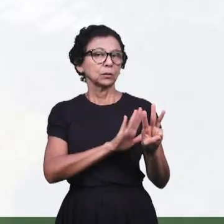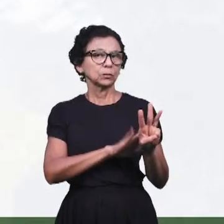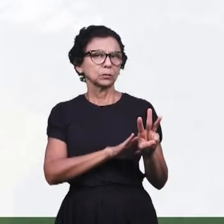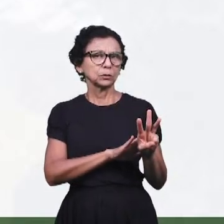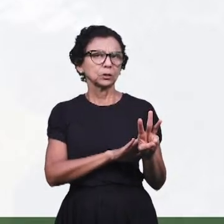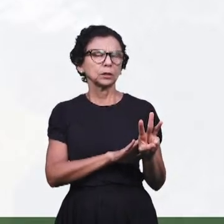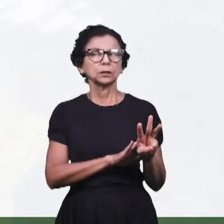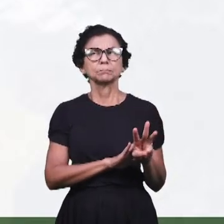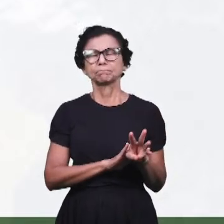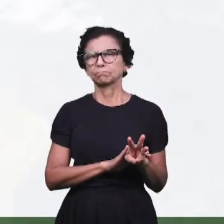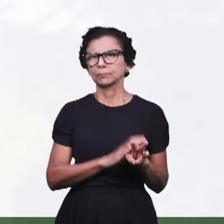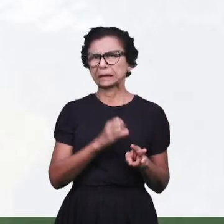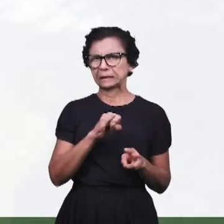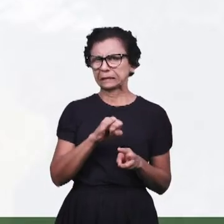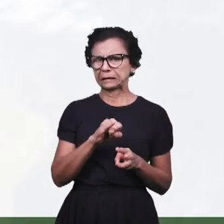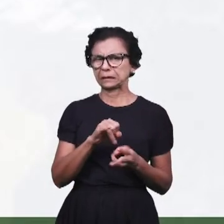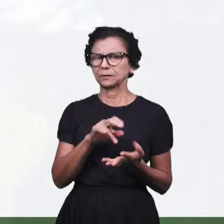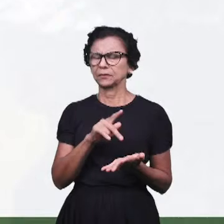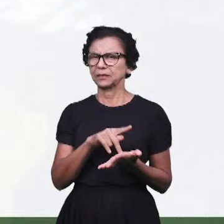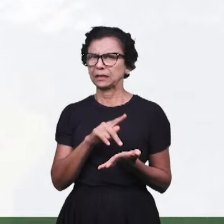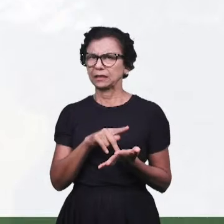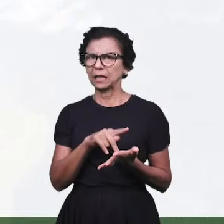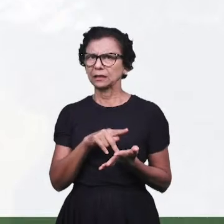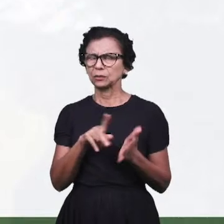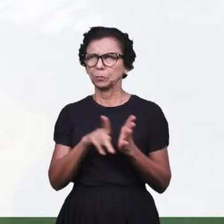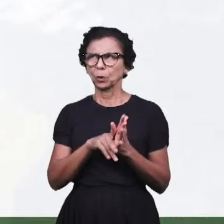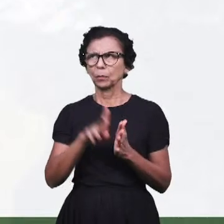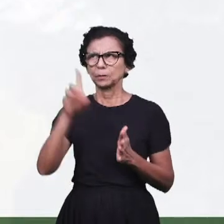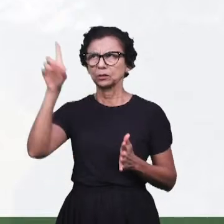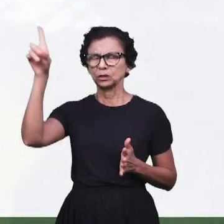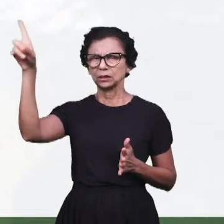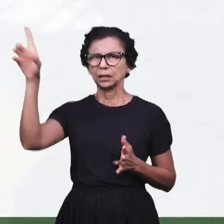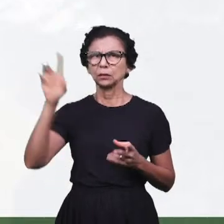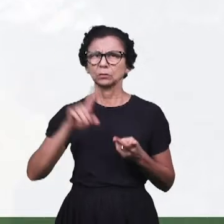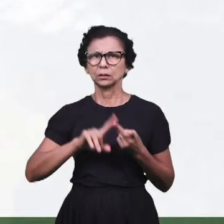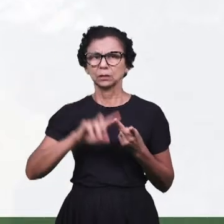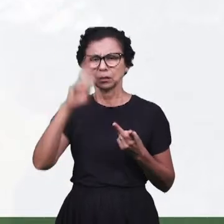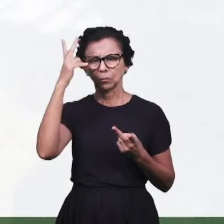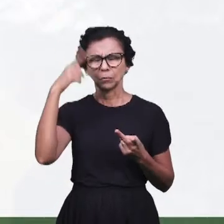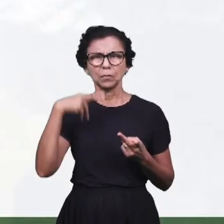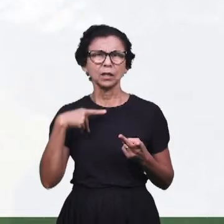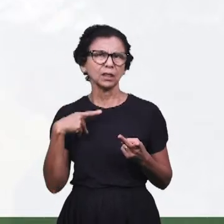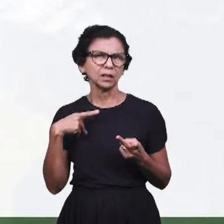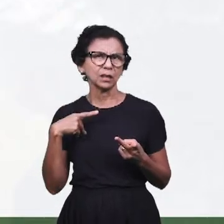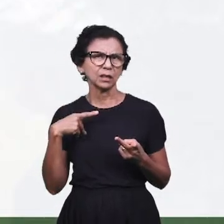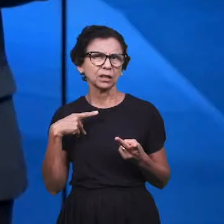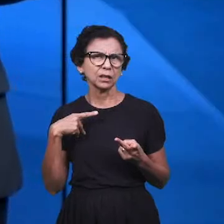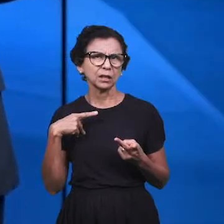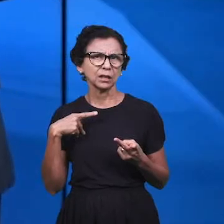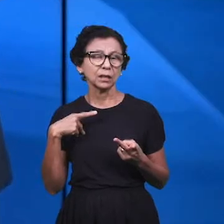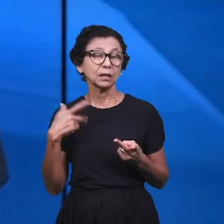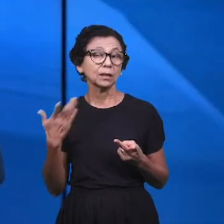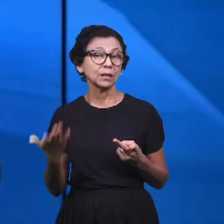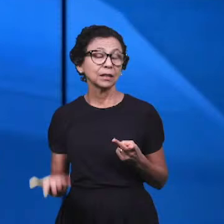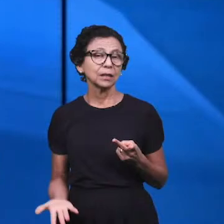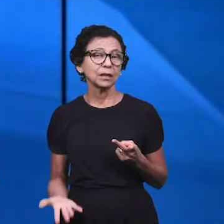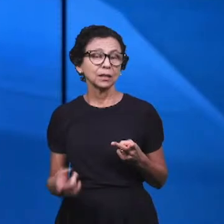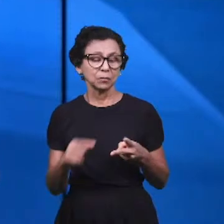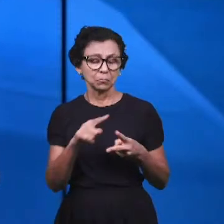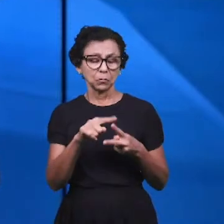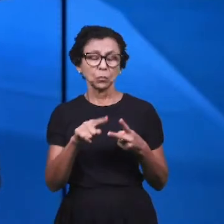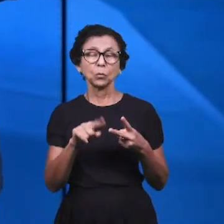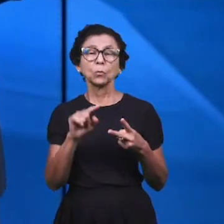verdade. A letra A diz, ela é absoluta, a letra B é relativa. Então vamos saber a classificação